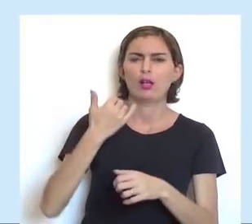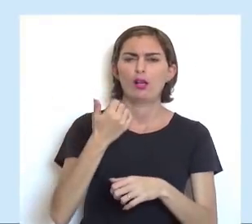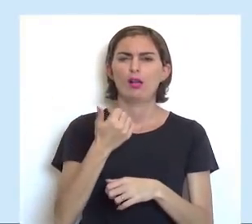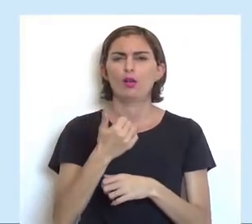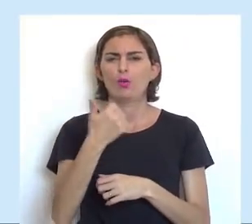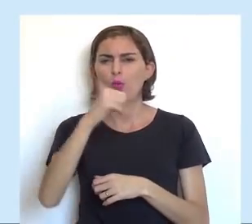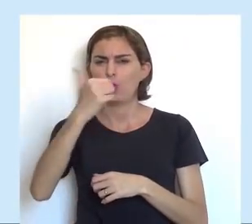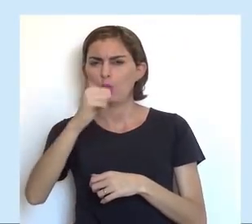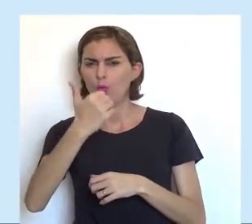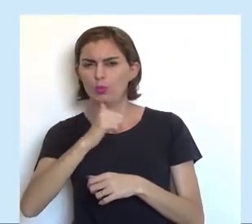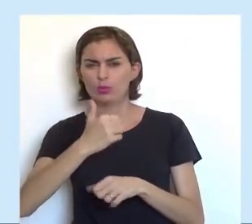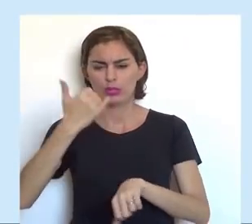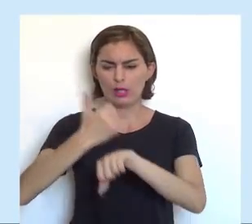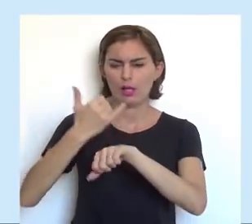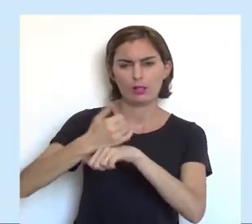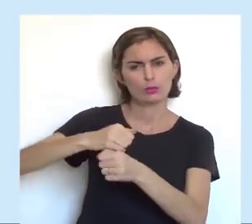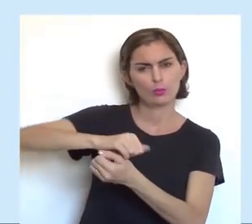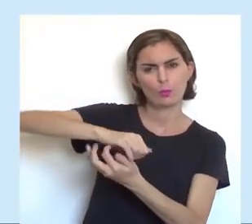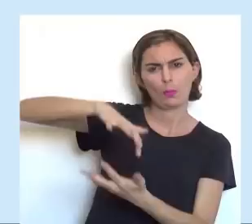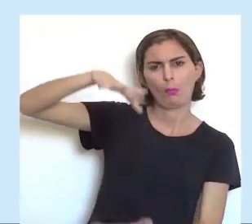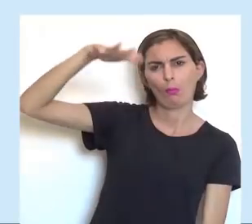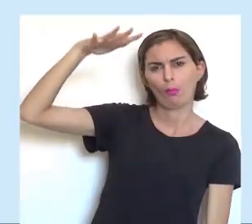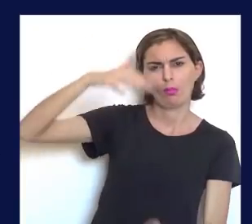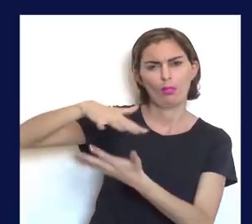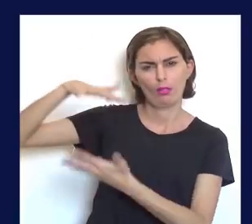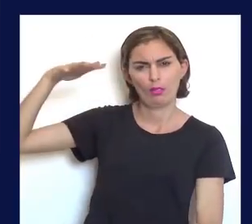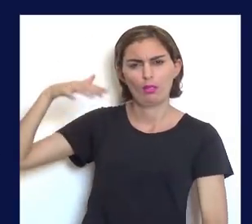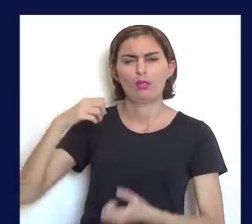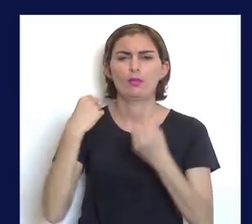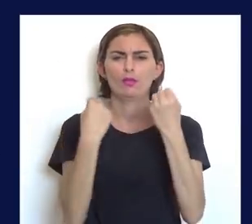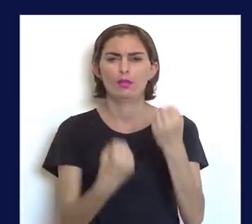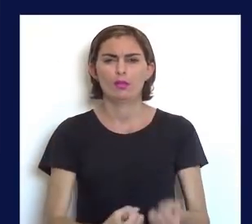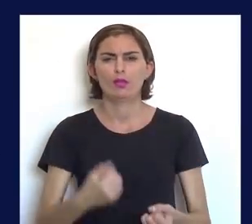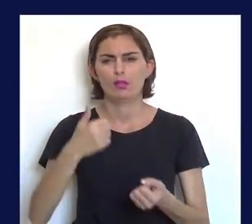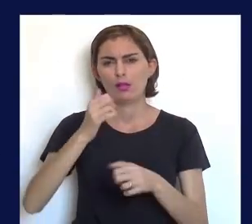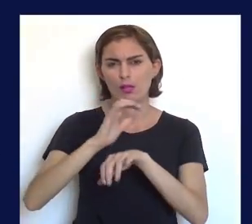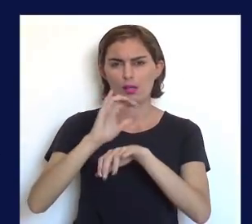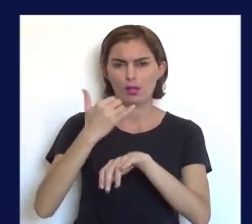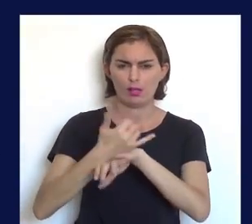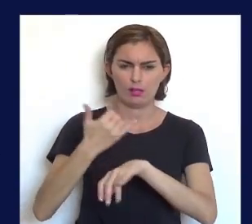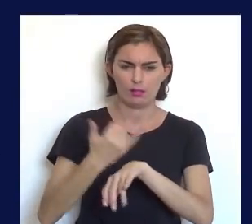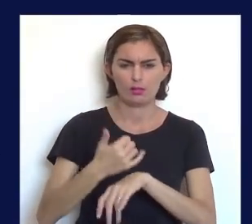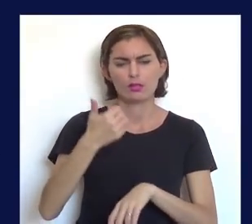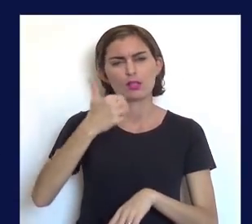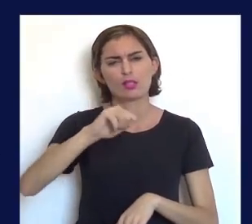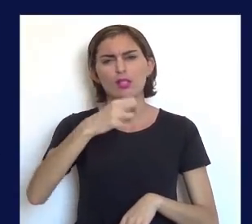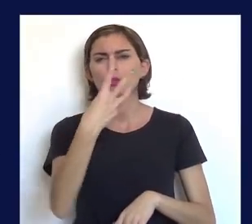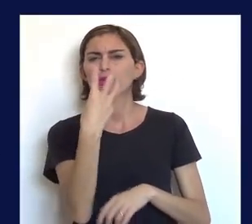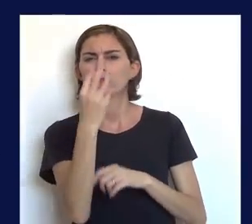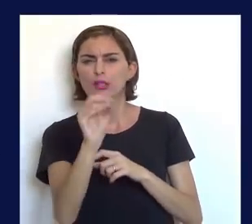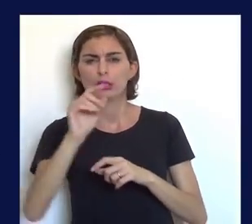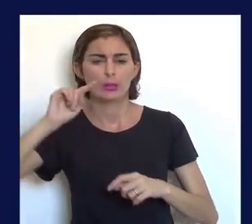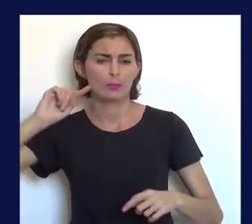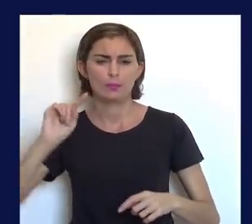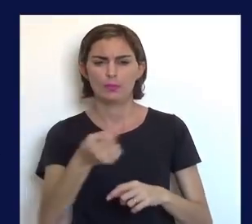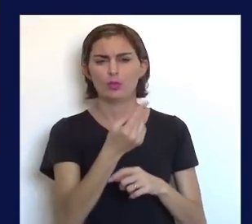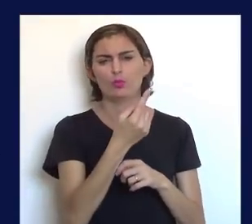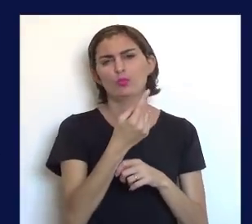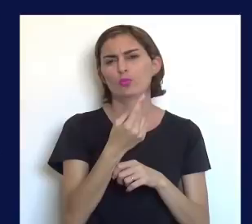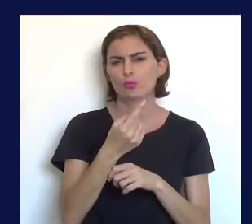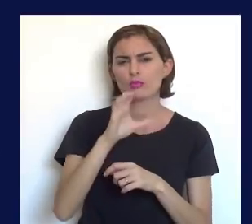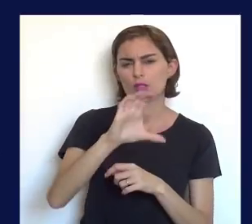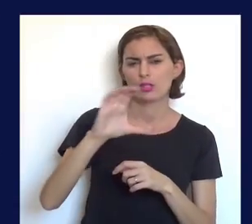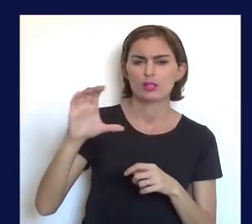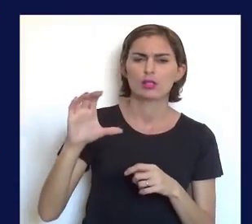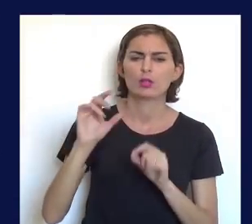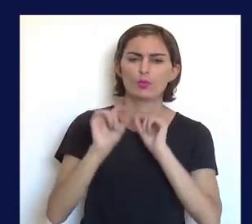de aço. E temos algo, veja que nobreza, ele produz cerca de 130 mil toneladas de CC. O